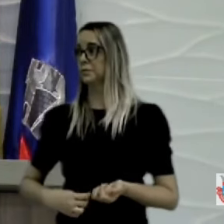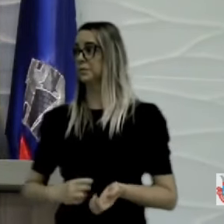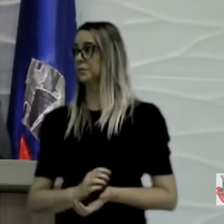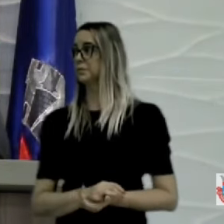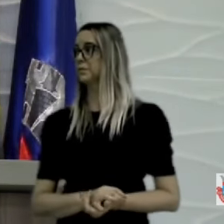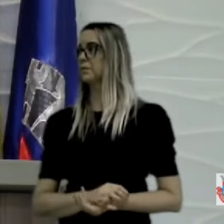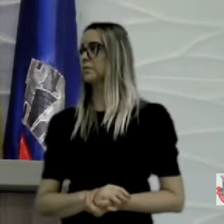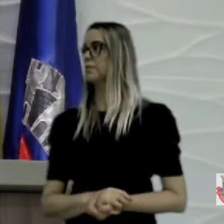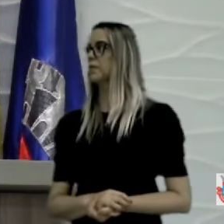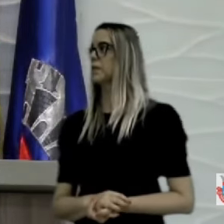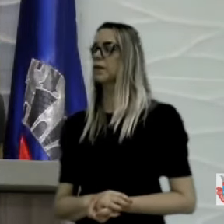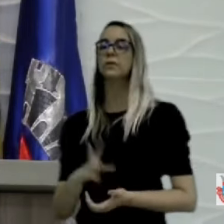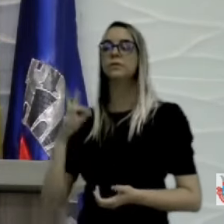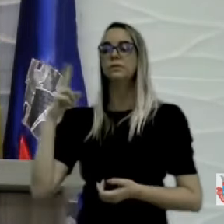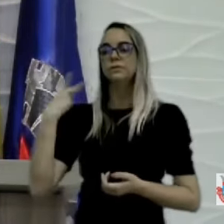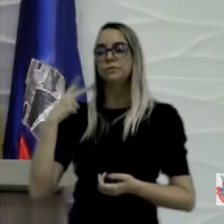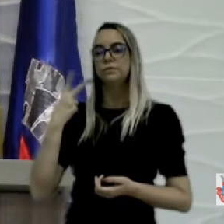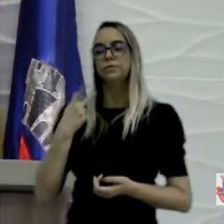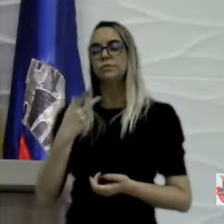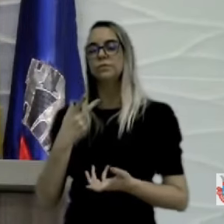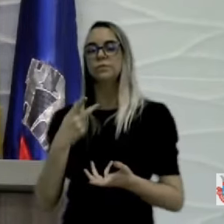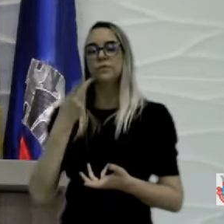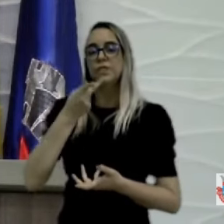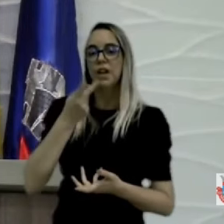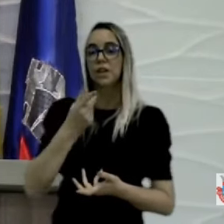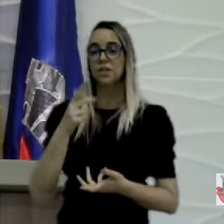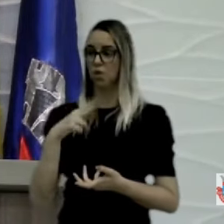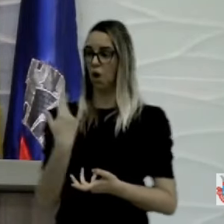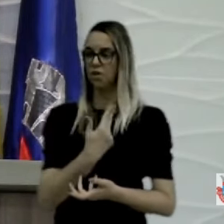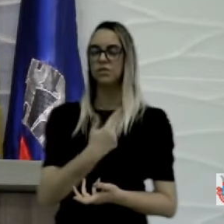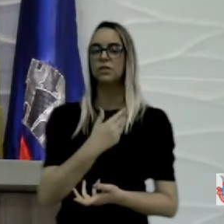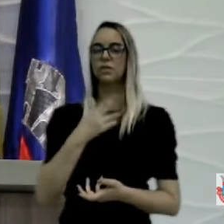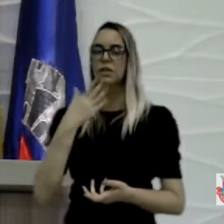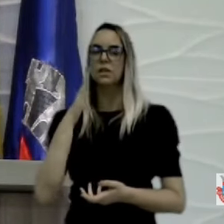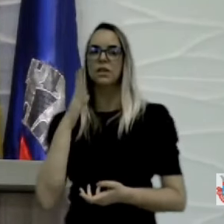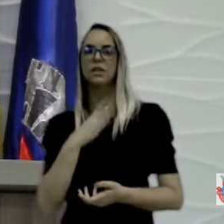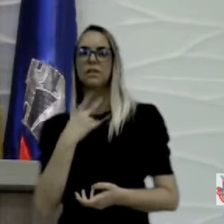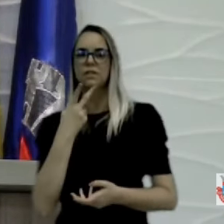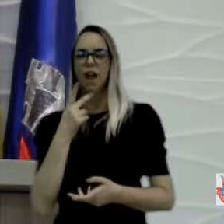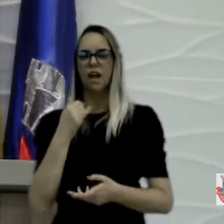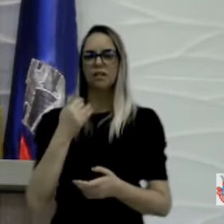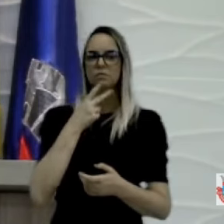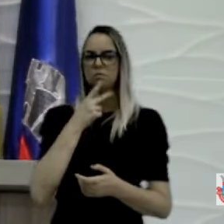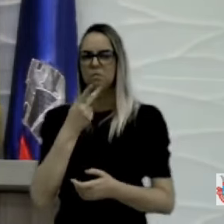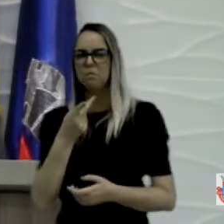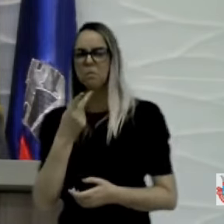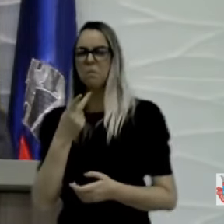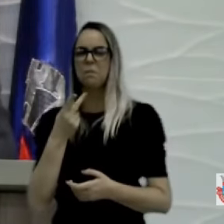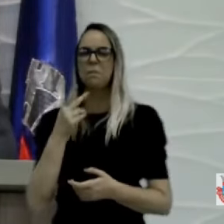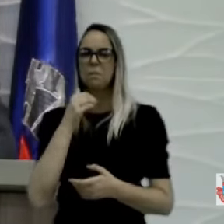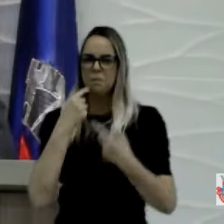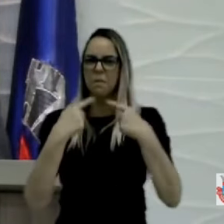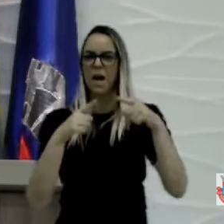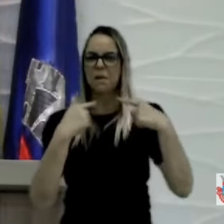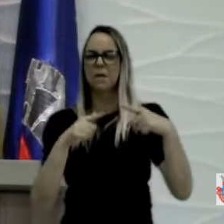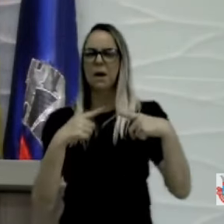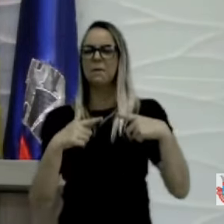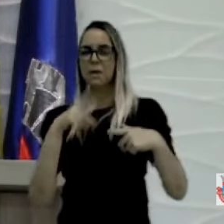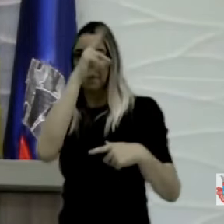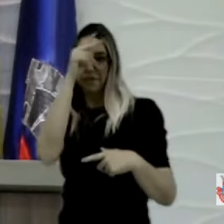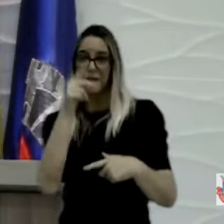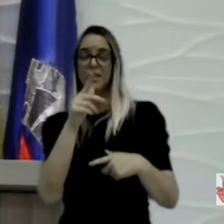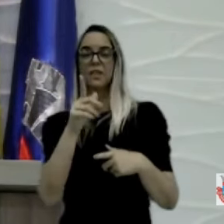Esse vereador que diz que a gente fala mal do prefeito, nós nunca falamos mal do prefeito aqui, nem mal de vereador. Nós falamos